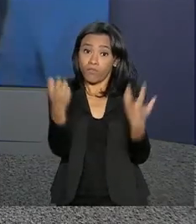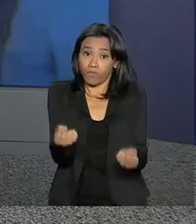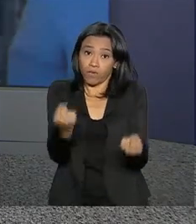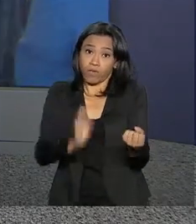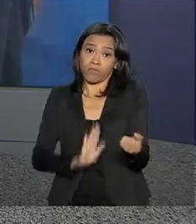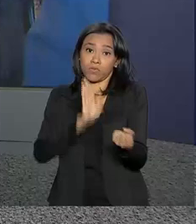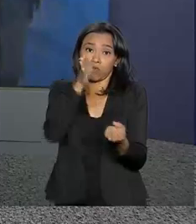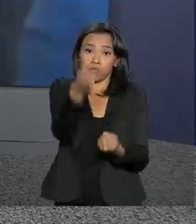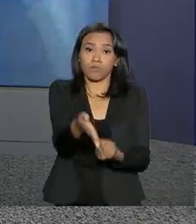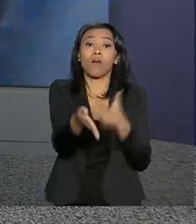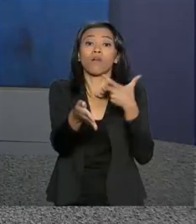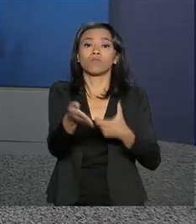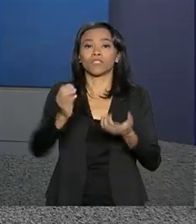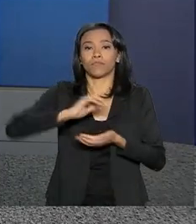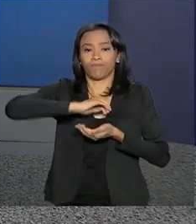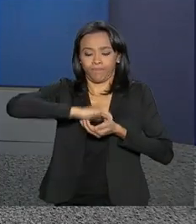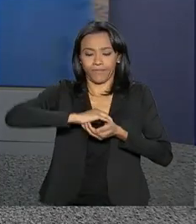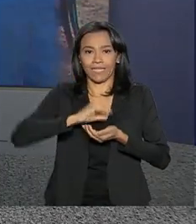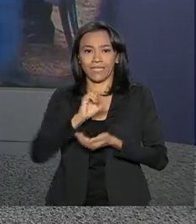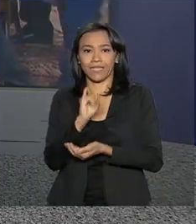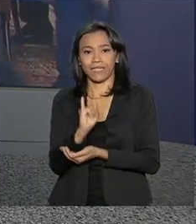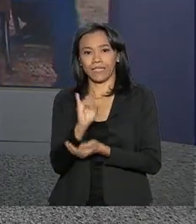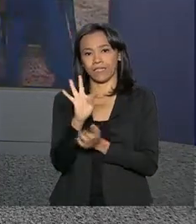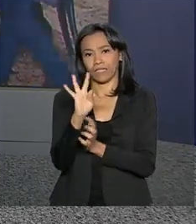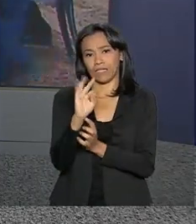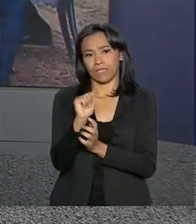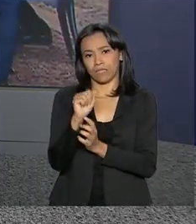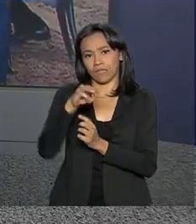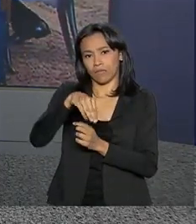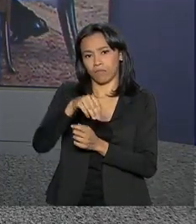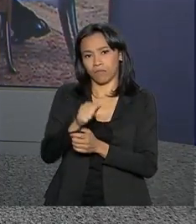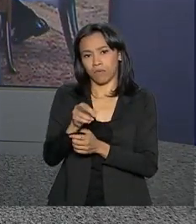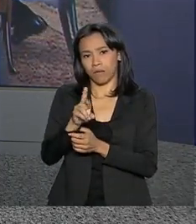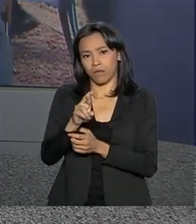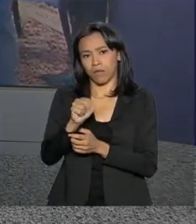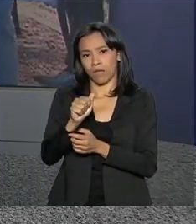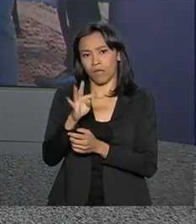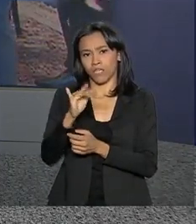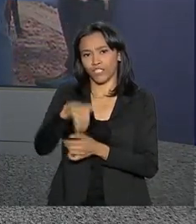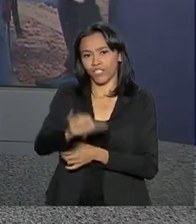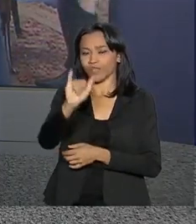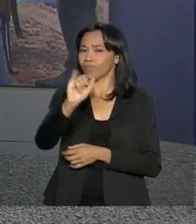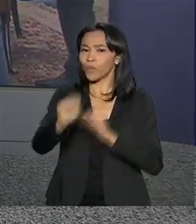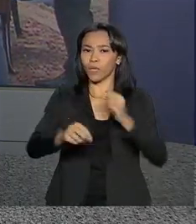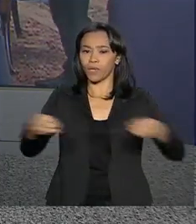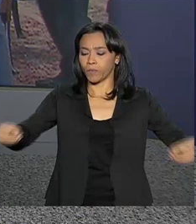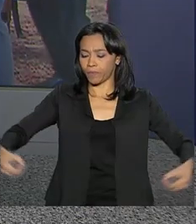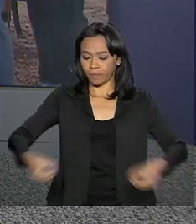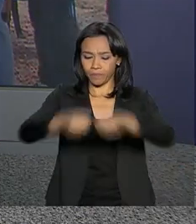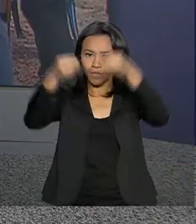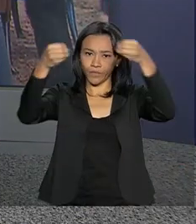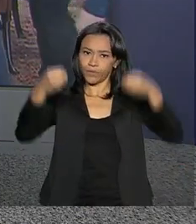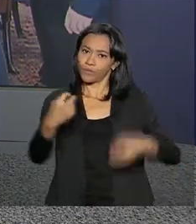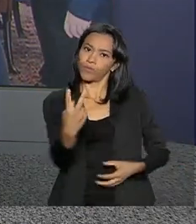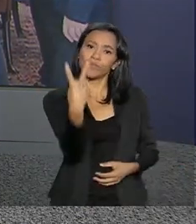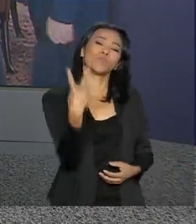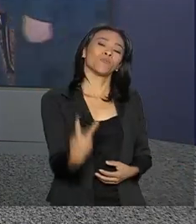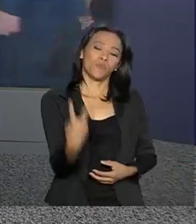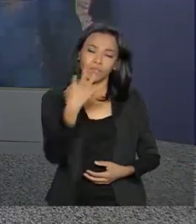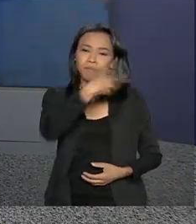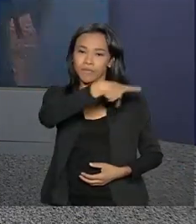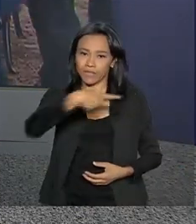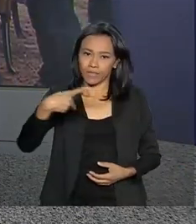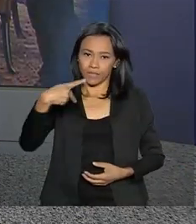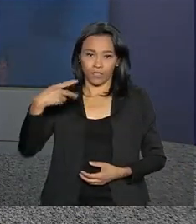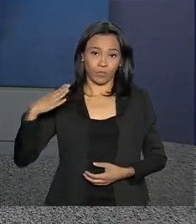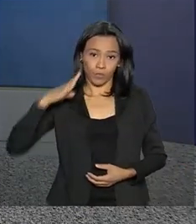ao Palácio Itamaraty, onde será realizado neste momento o brinde entre os dois presidentes, o presidente do Brasil, Jair